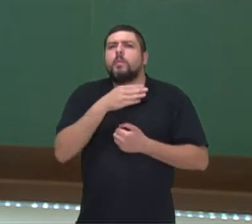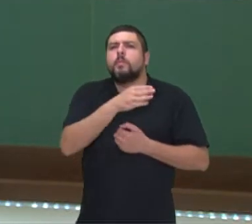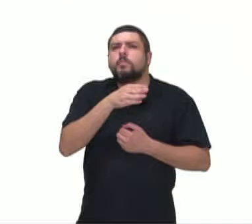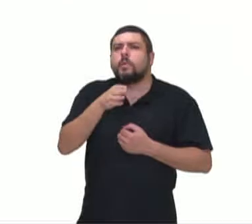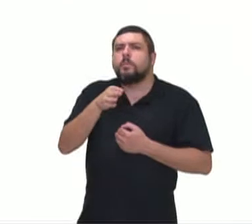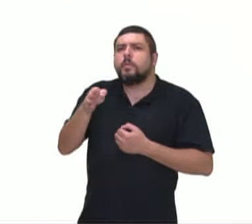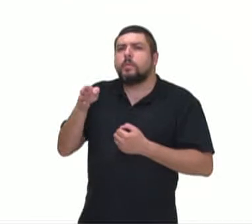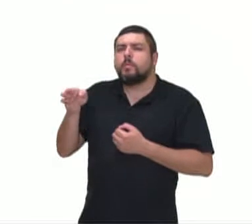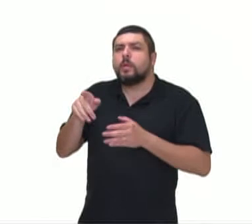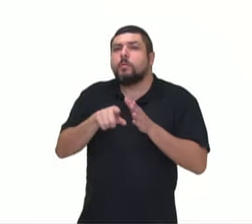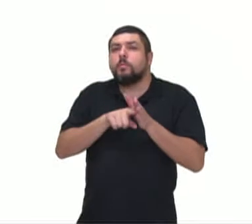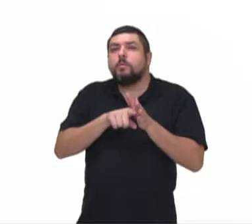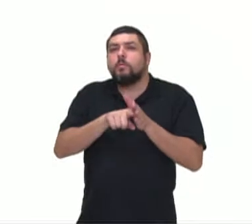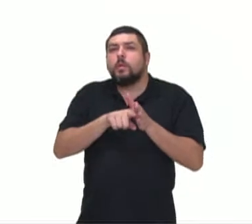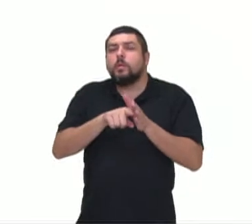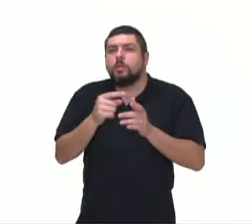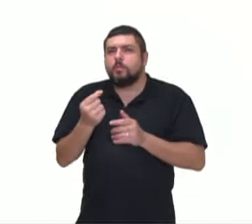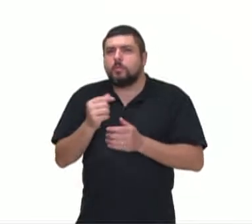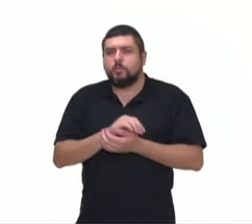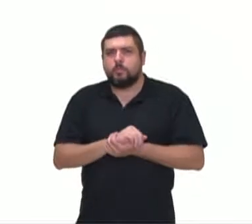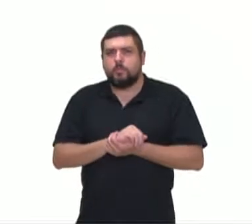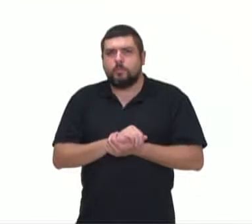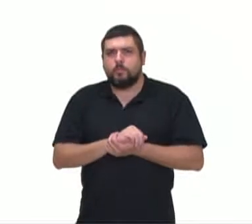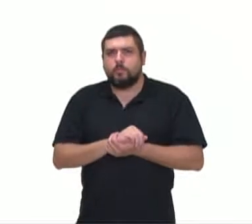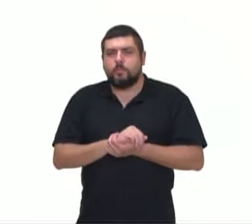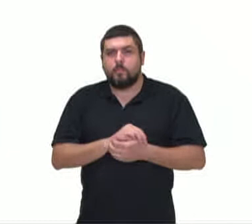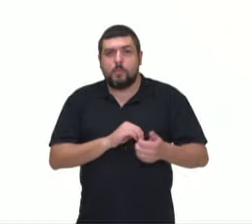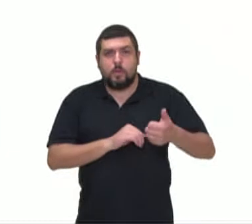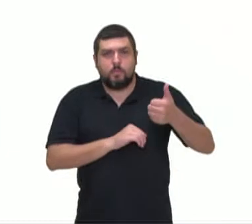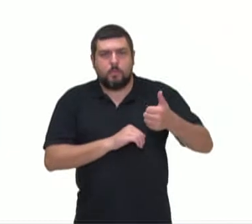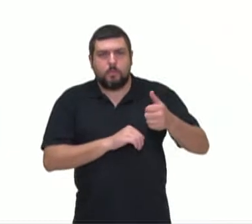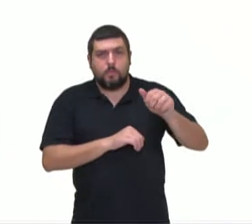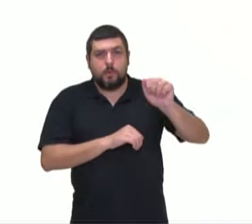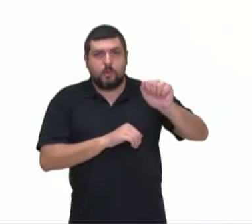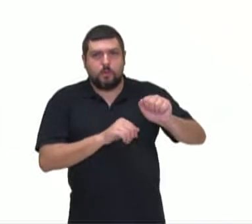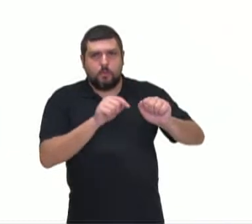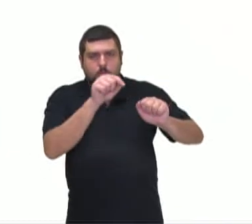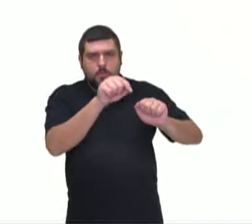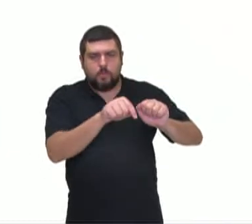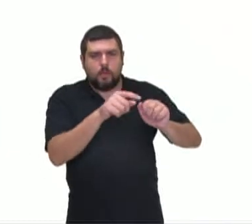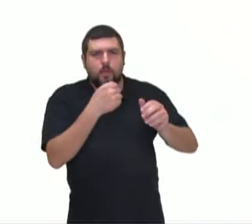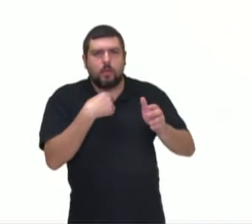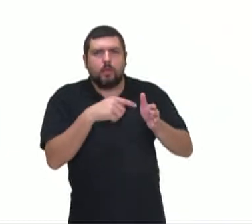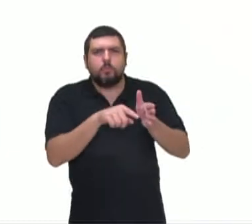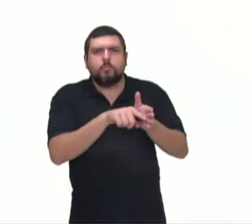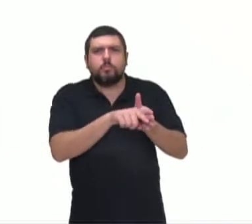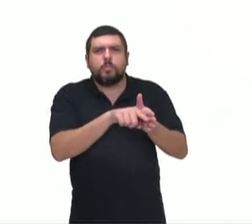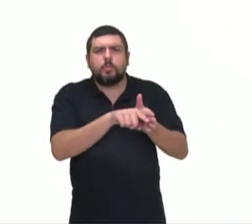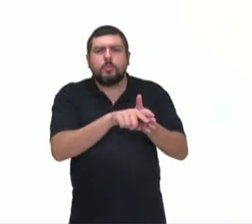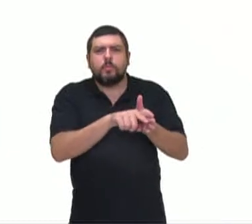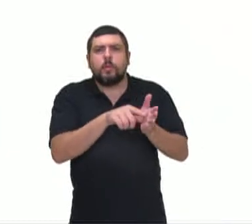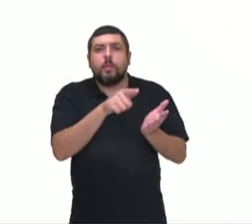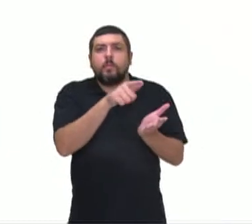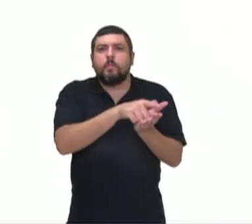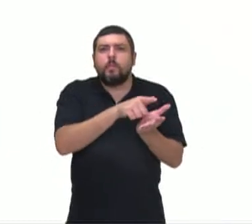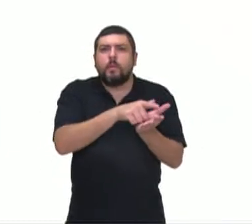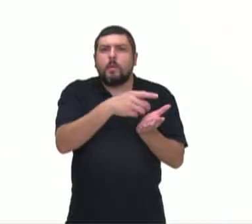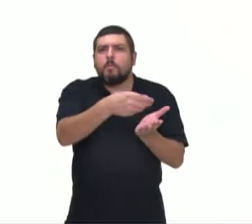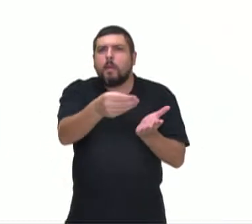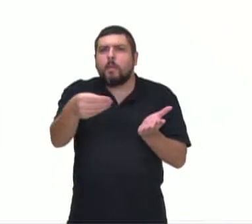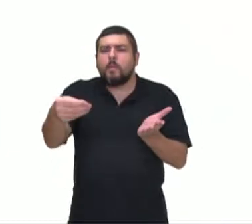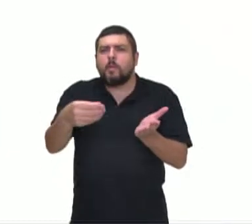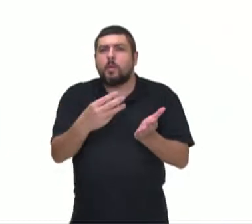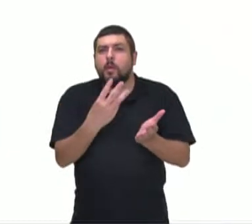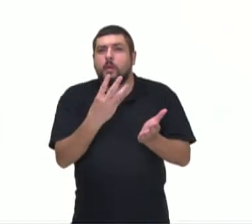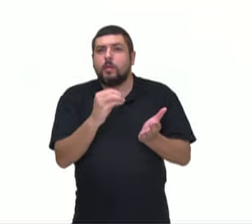só, na gráfica A, o valor da impressão desse folheto por unidade custa lá 30 centavos. E